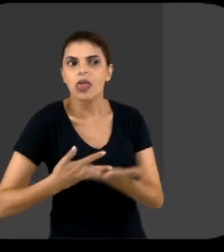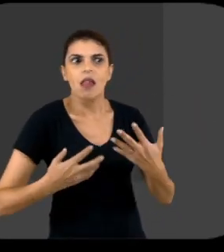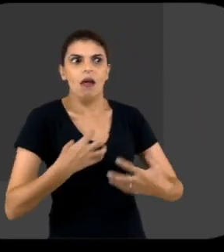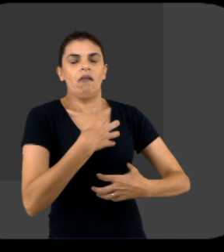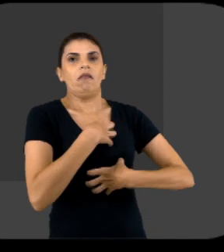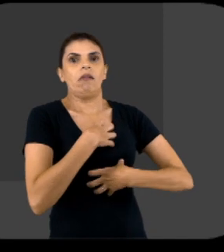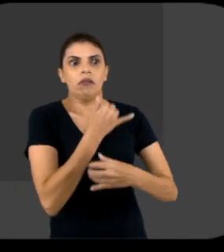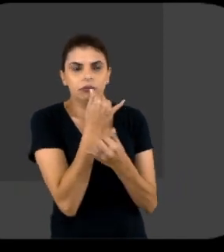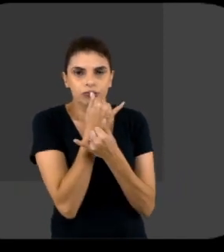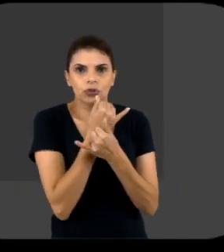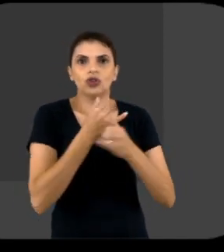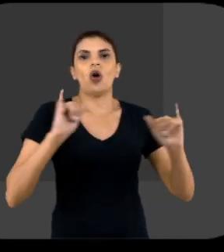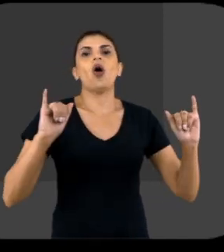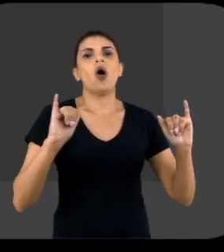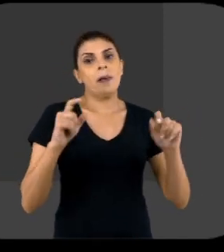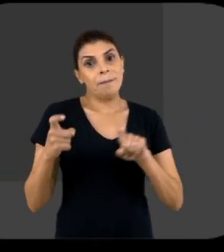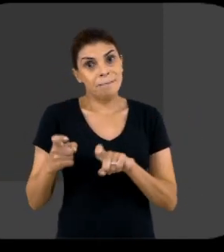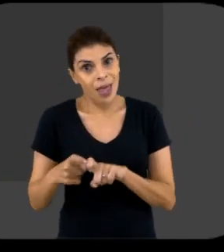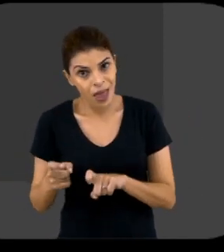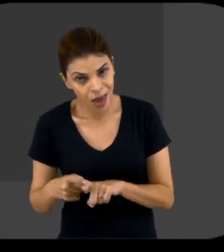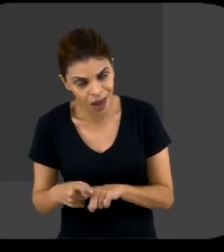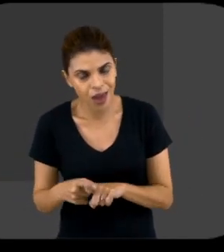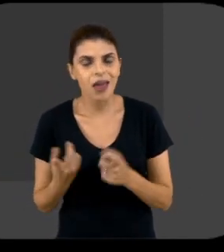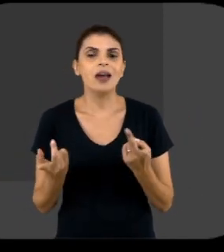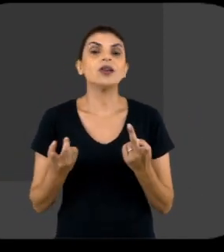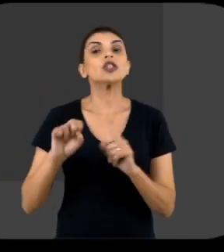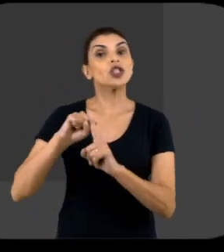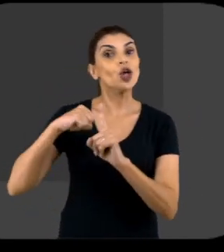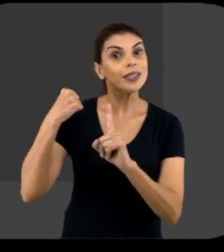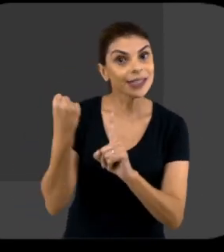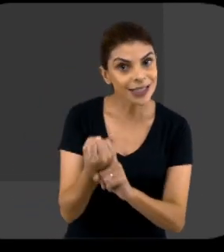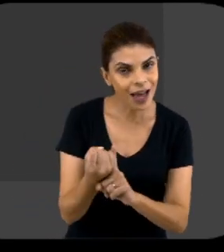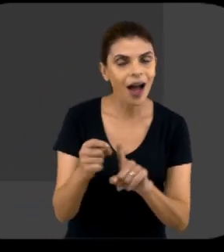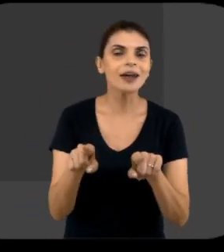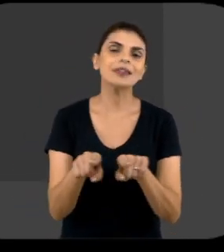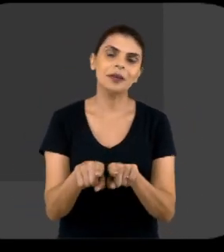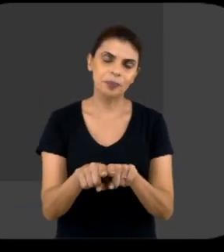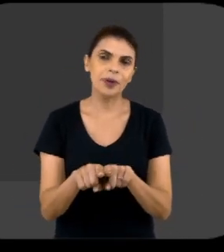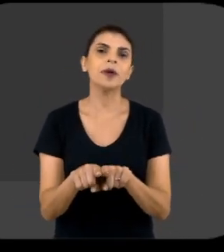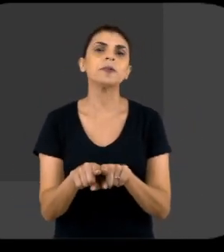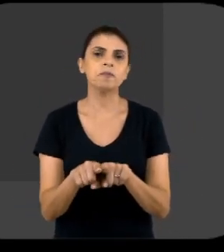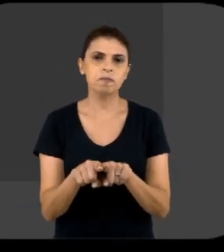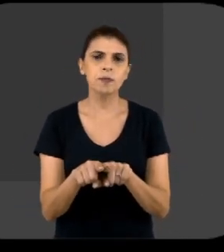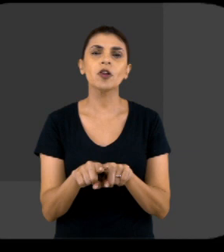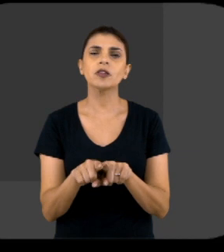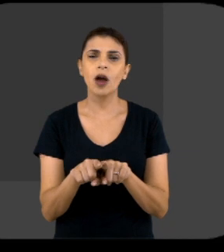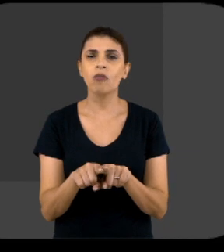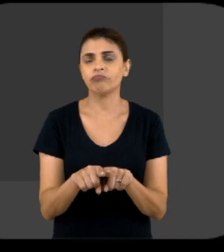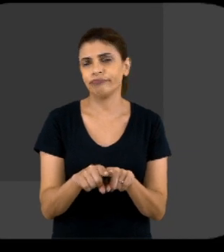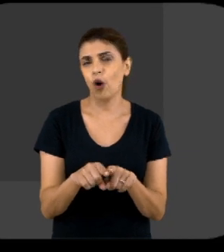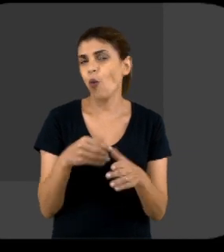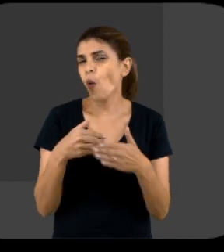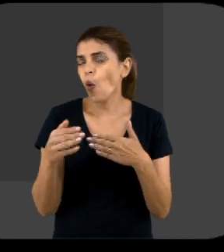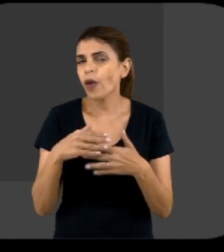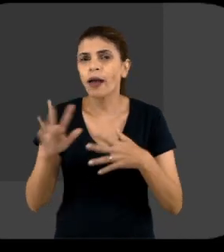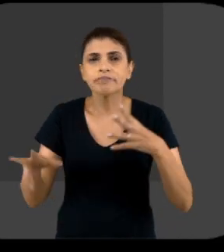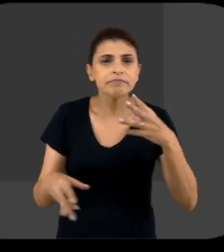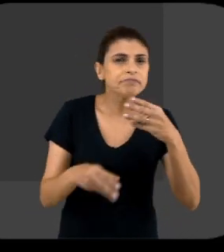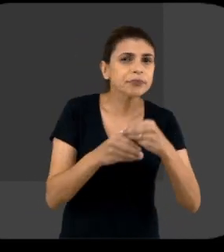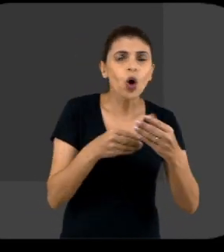do paciente, os médicos envolvidos, a própria sociedade como um todo. Logicamente, qualquer